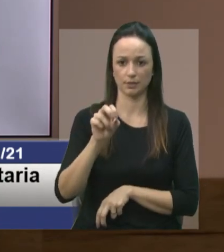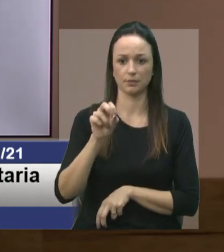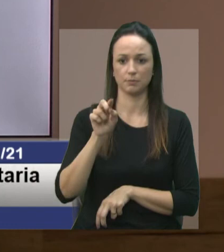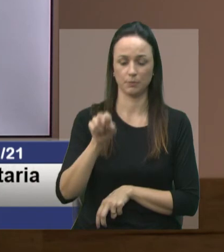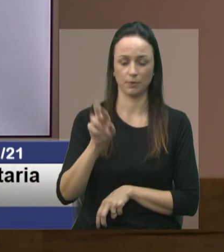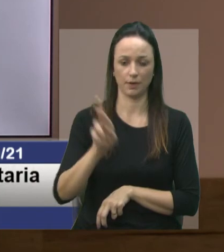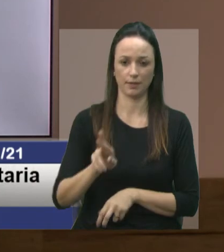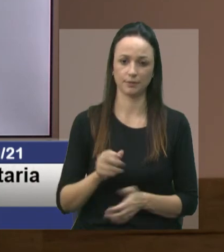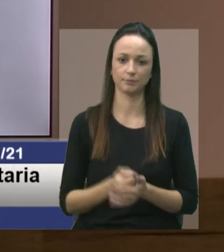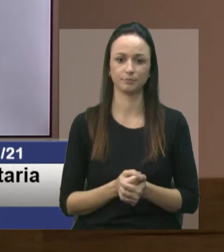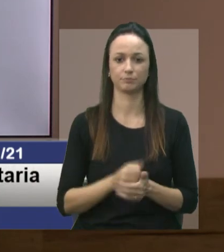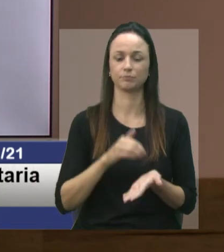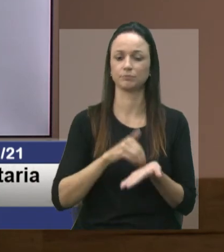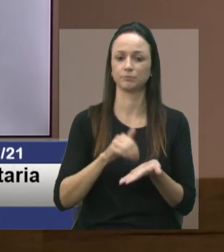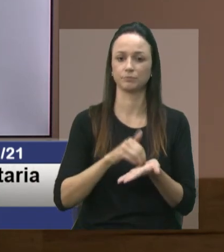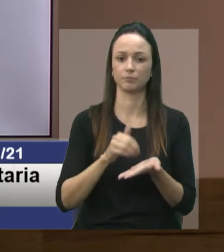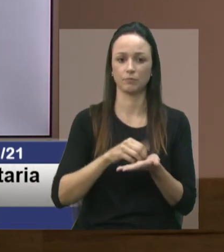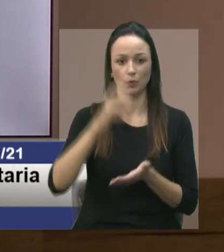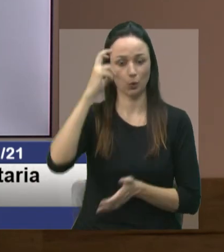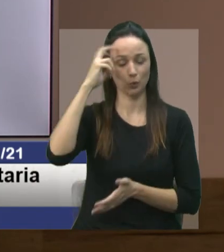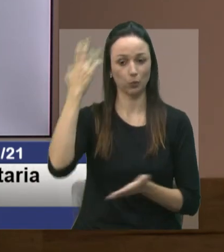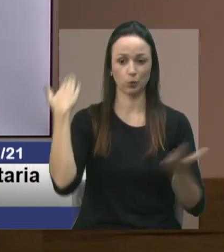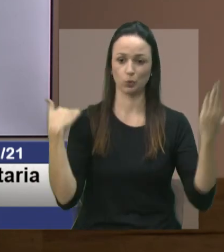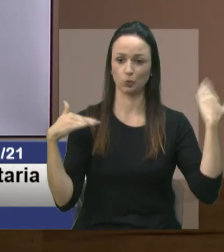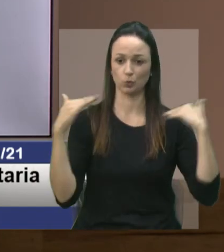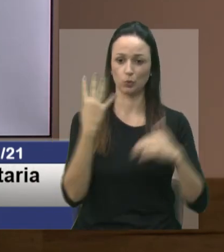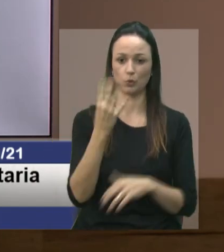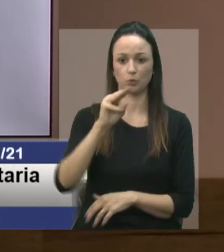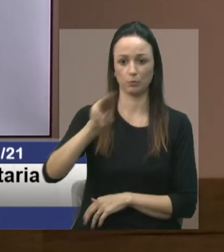R$ 2.050.000. Secretaria de Cultura e Turismo,